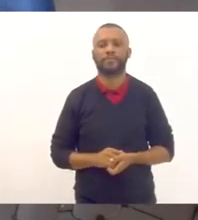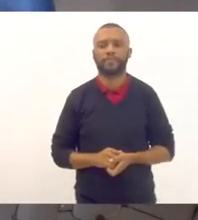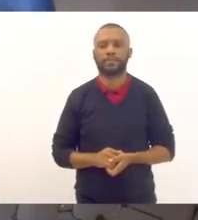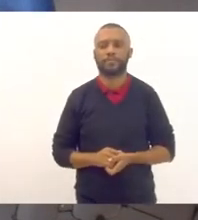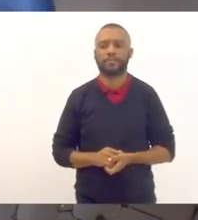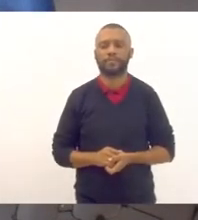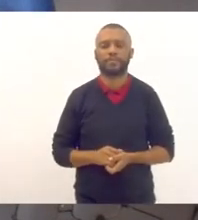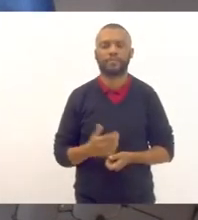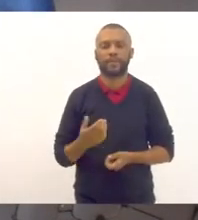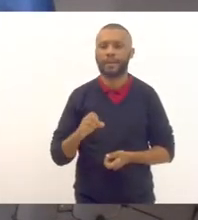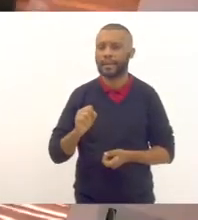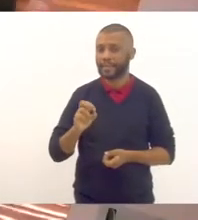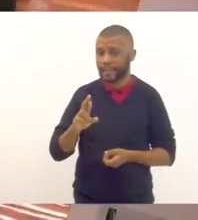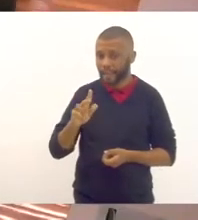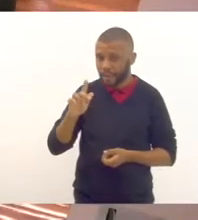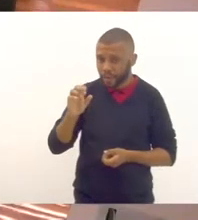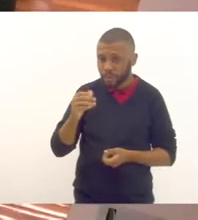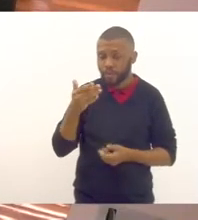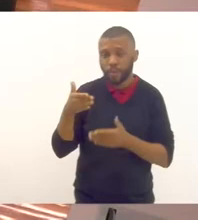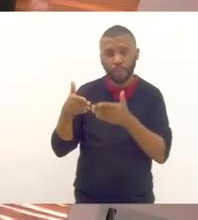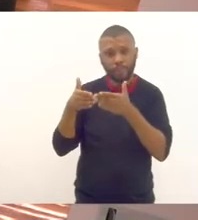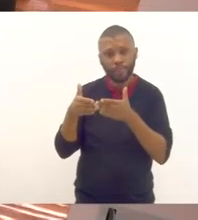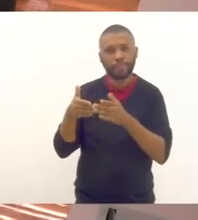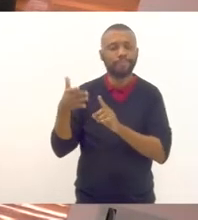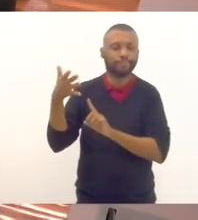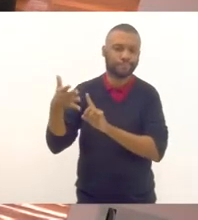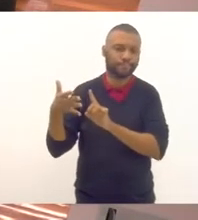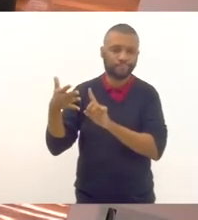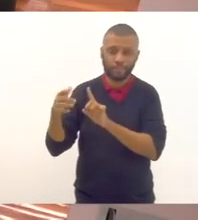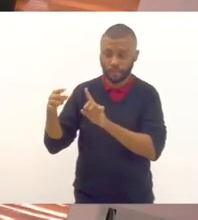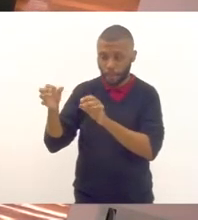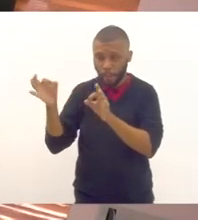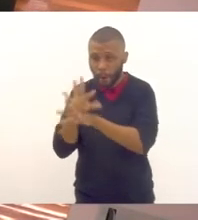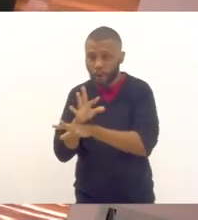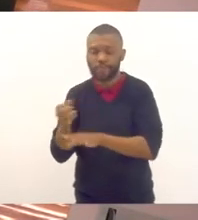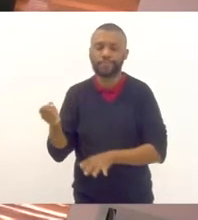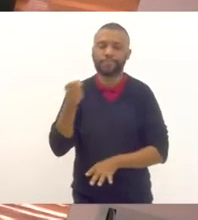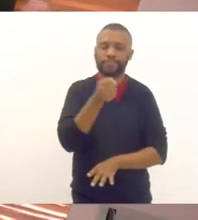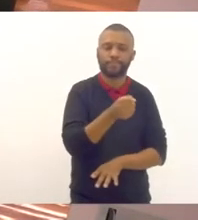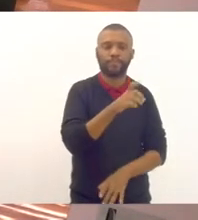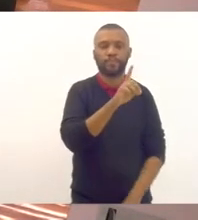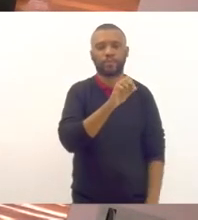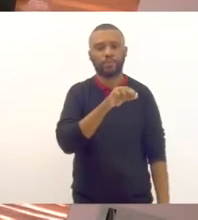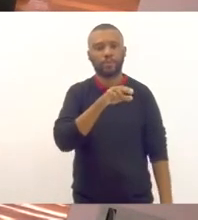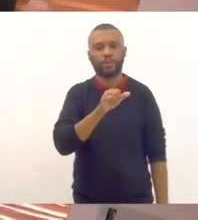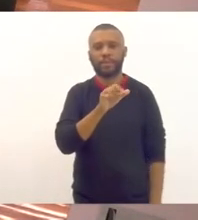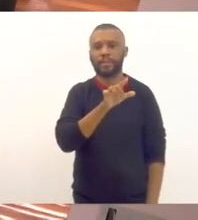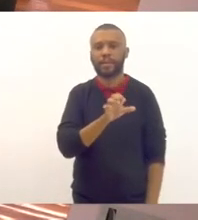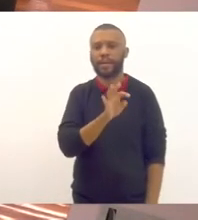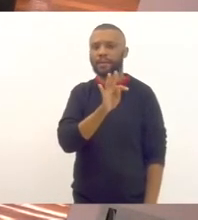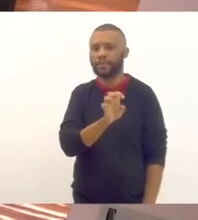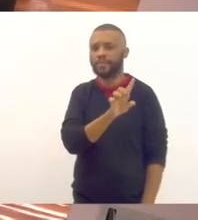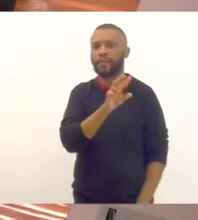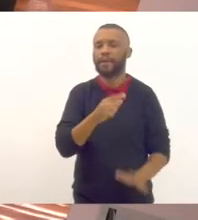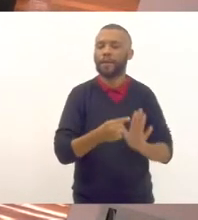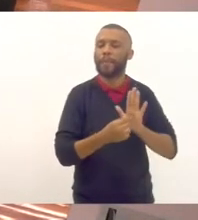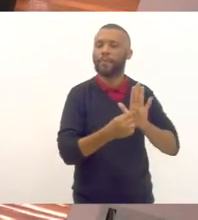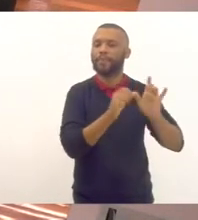Sérgio. Doutor Sérgio, por favor, com a palavra. Depois o Donizete vai estar fazendo a apresentação ali no